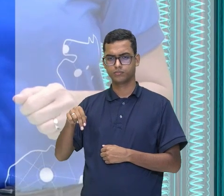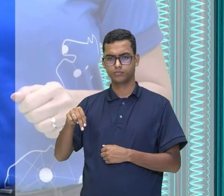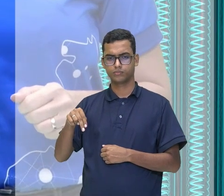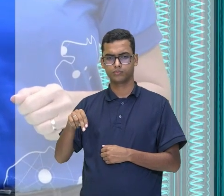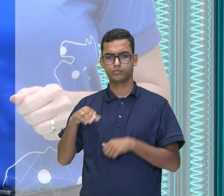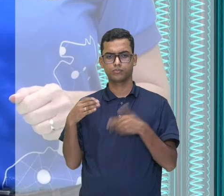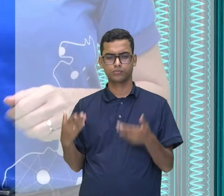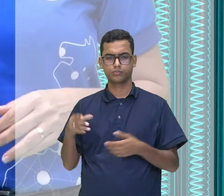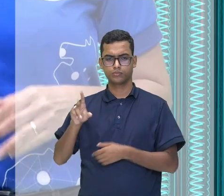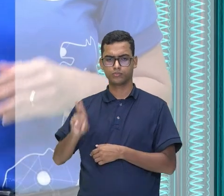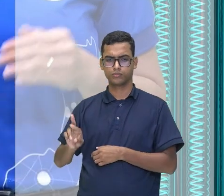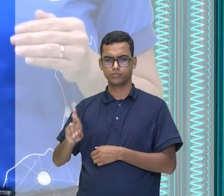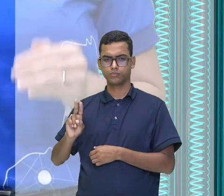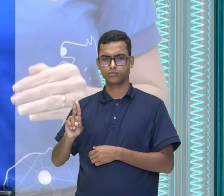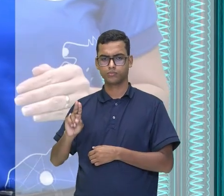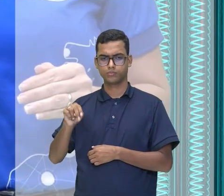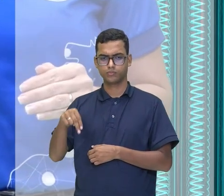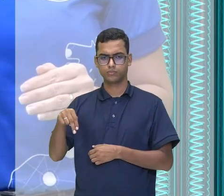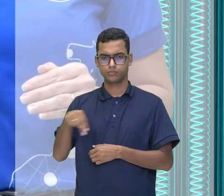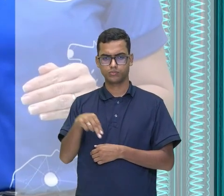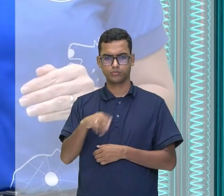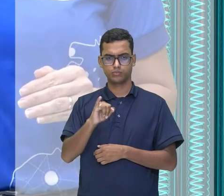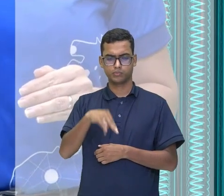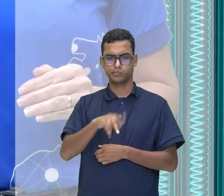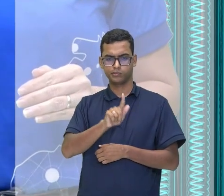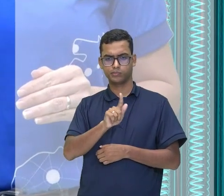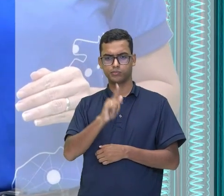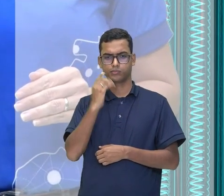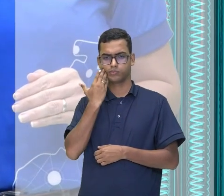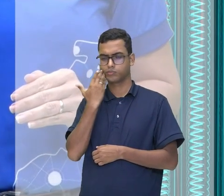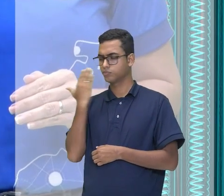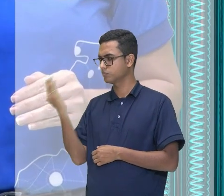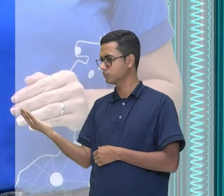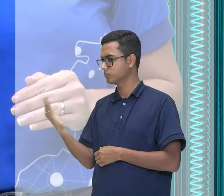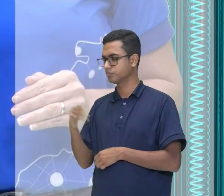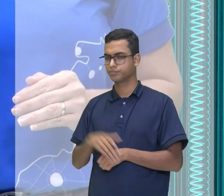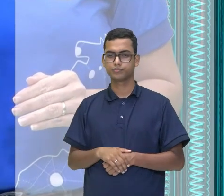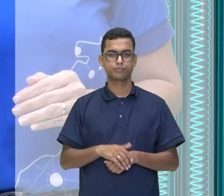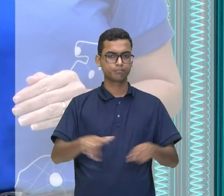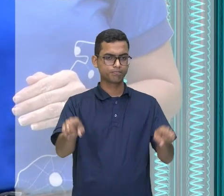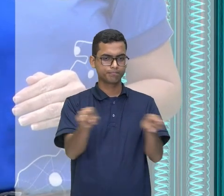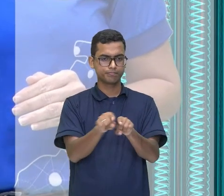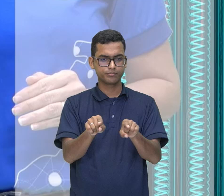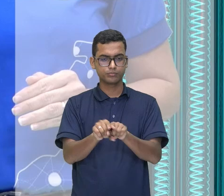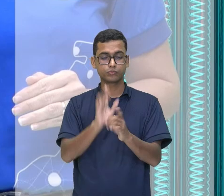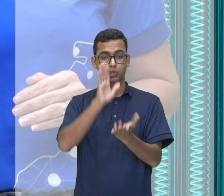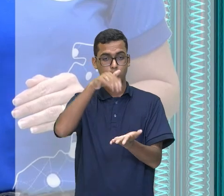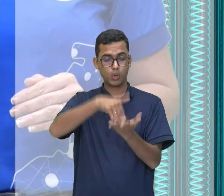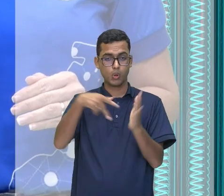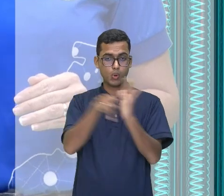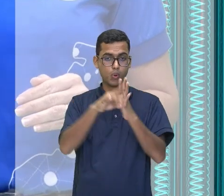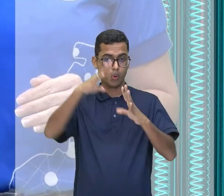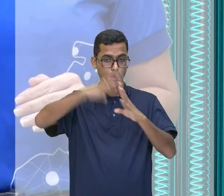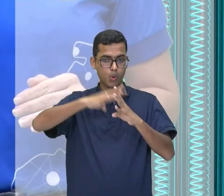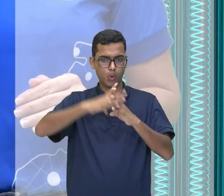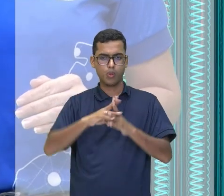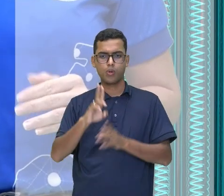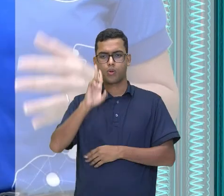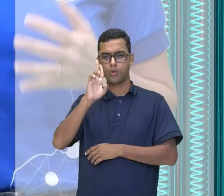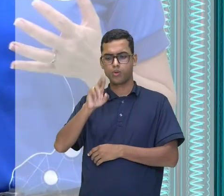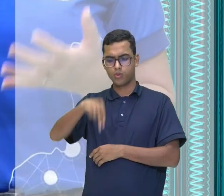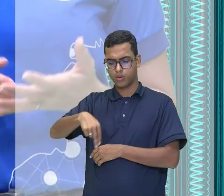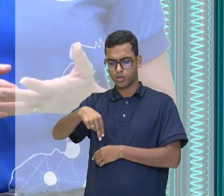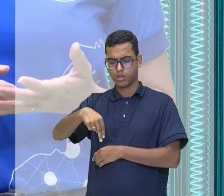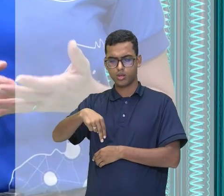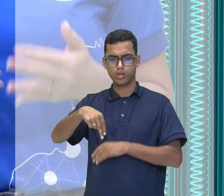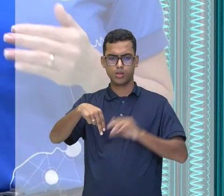consoante, U de vogal e N de consoante. Repito a última consoante, que é o N, e acrescento